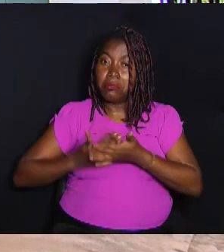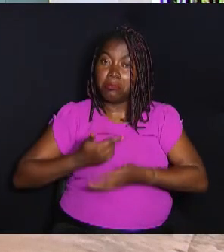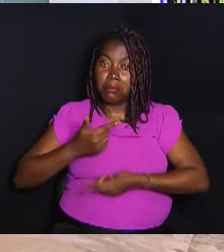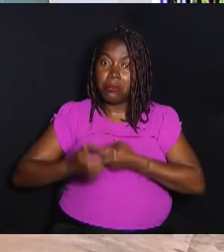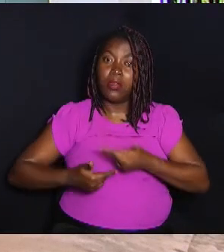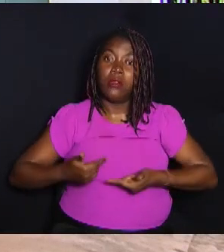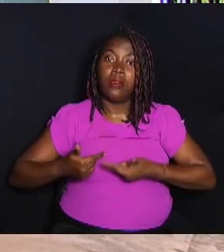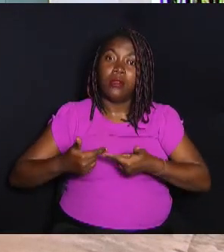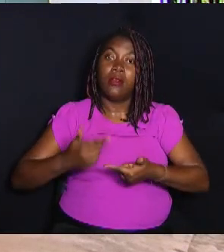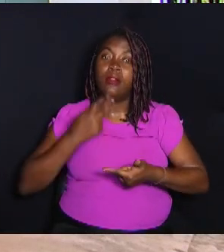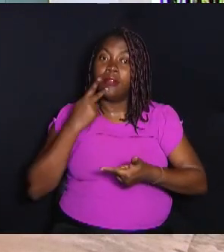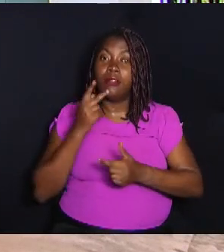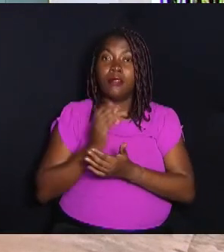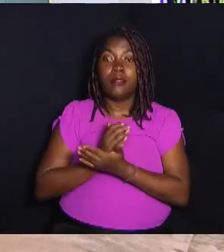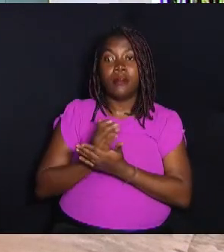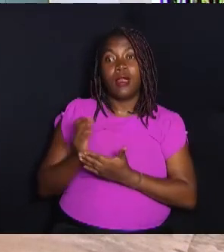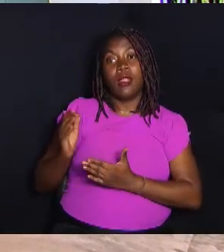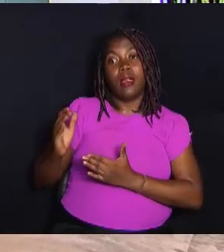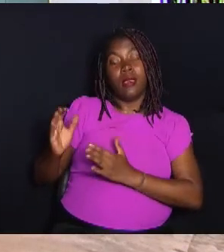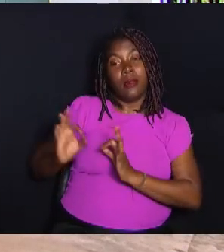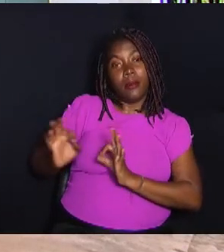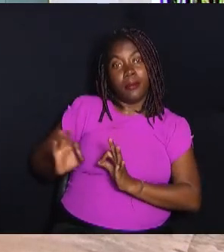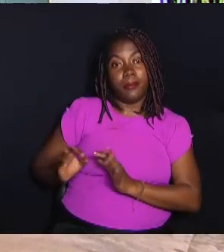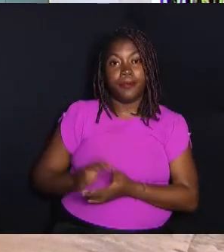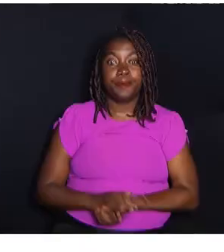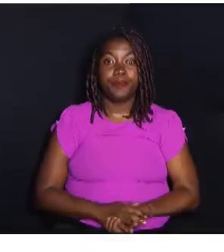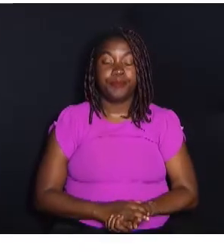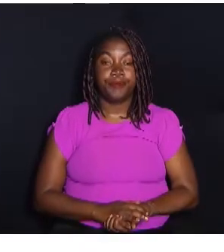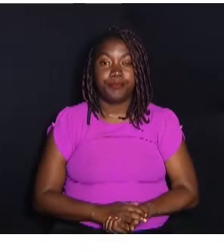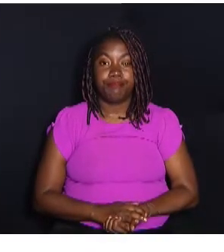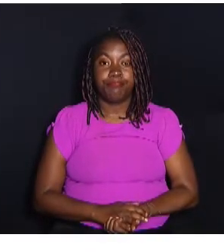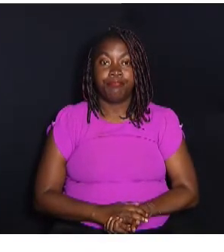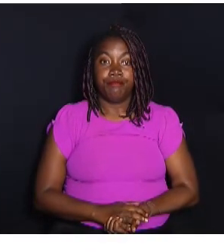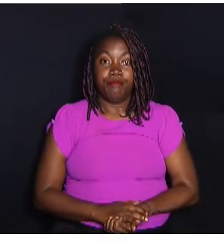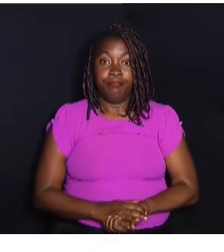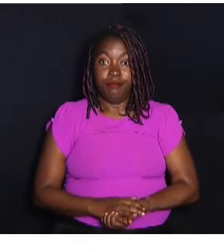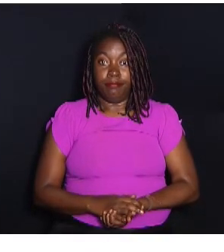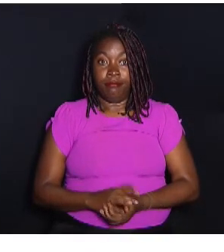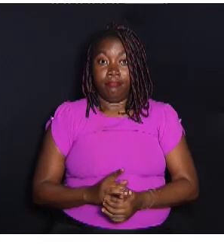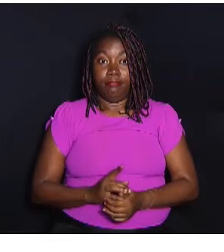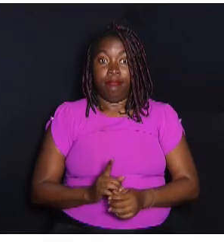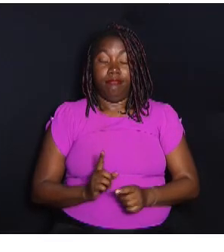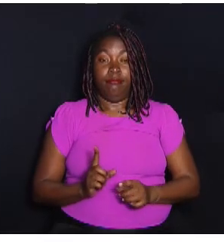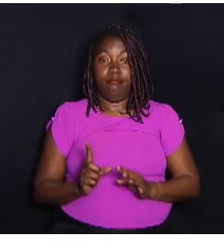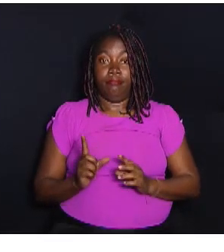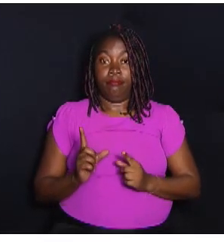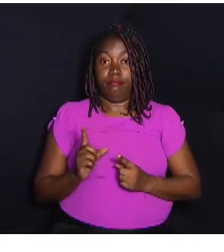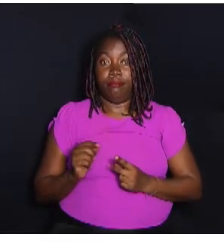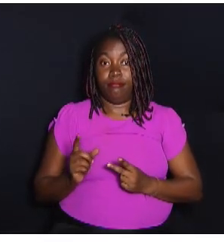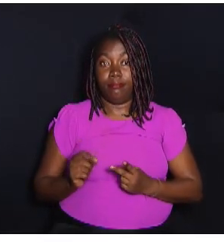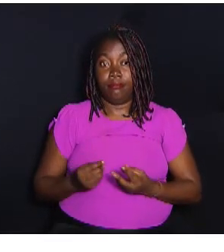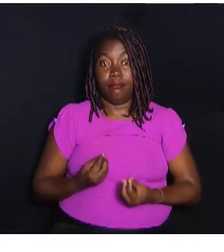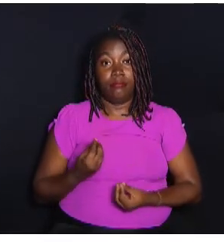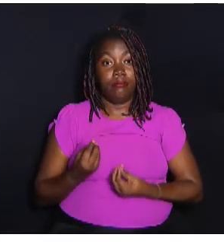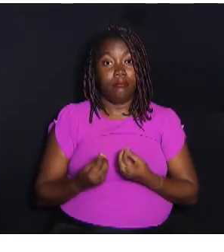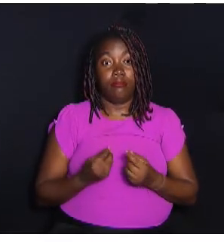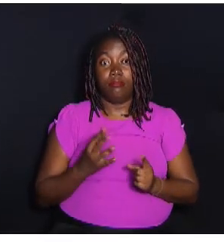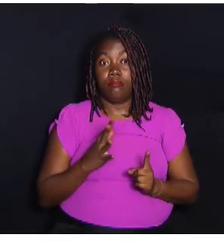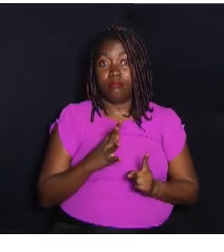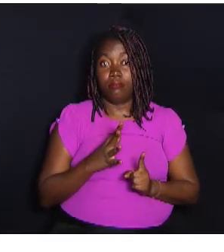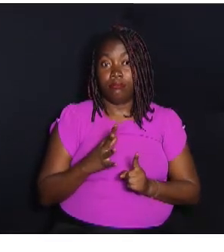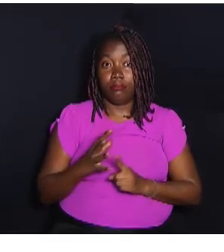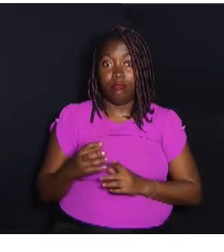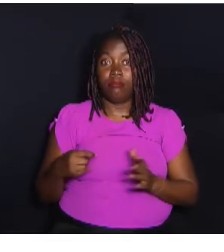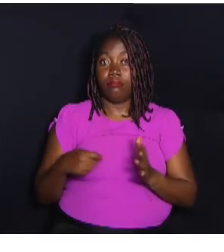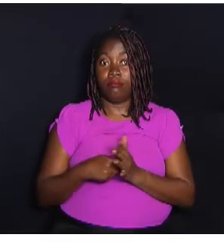política, acredito que vai ser bastante produtivo, porque vai falar desde o planejamento. Como se destacar o poder do digital, como atrair,